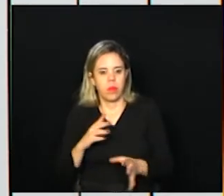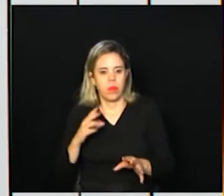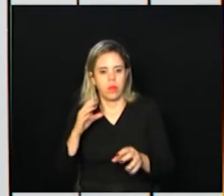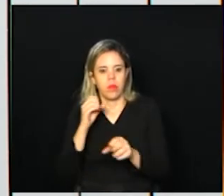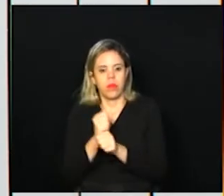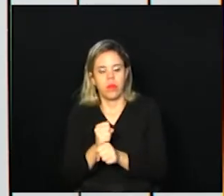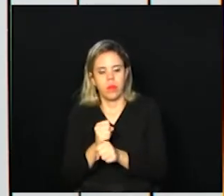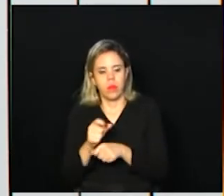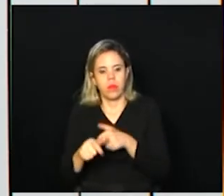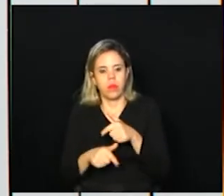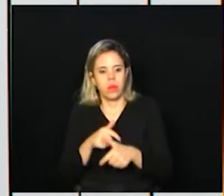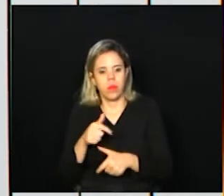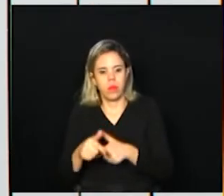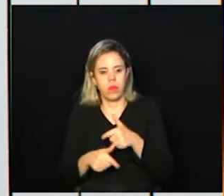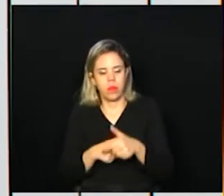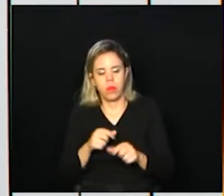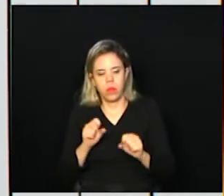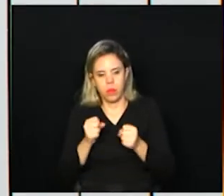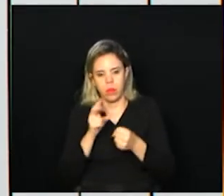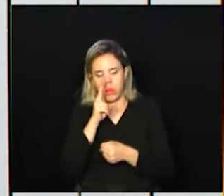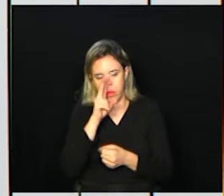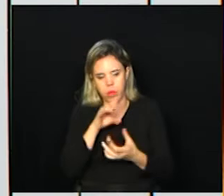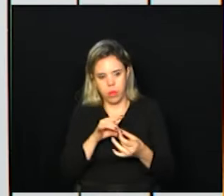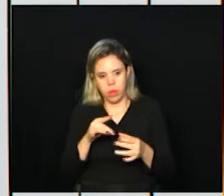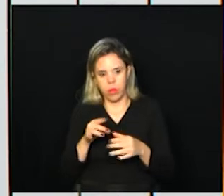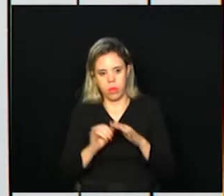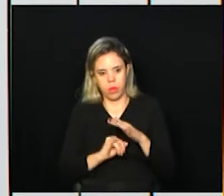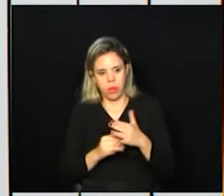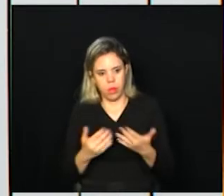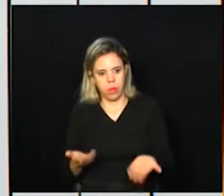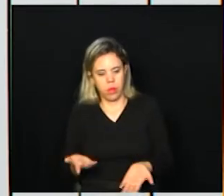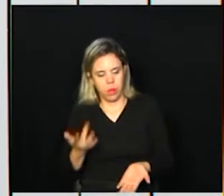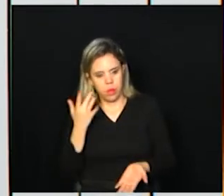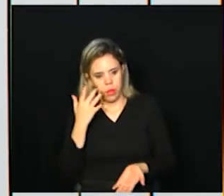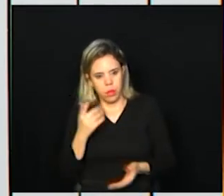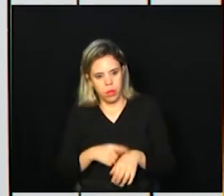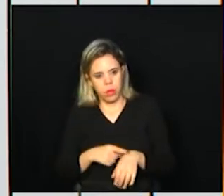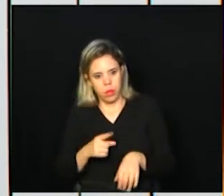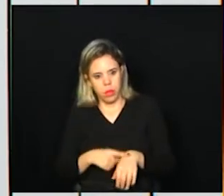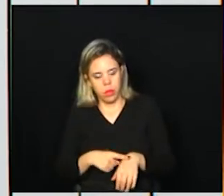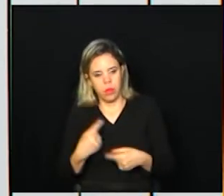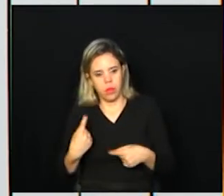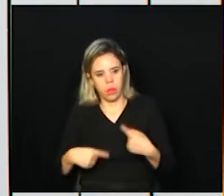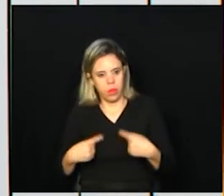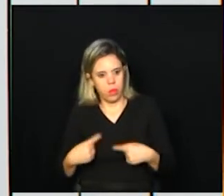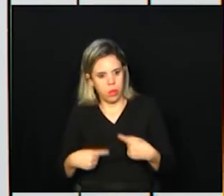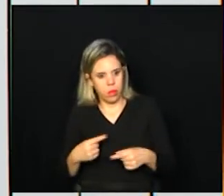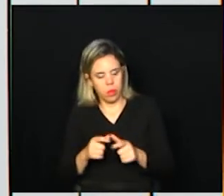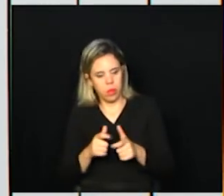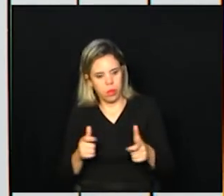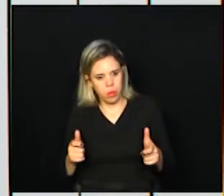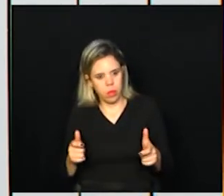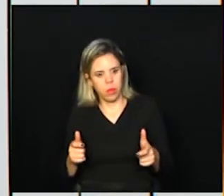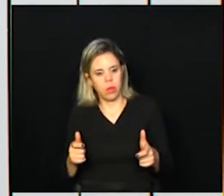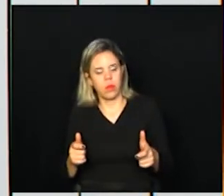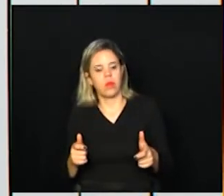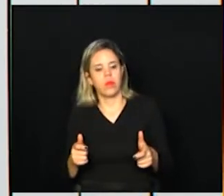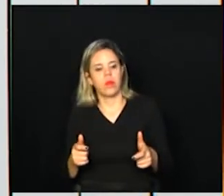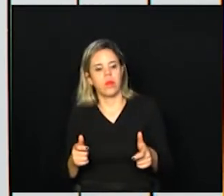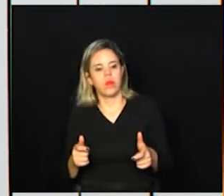têm um trabalho, e isso acaba fortalecendo muitas vezes as organizações. Mas no momento que a gente está discutindo a ampliação, inclusive,